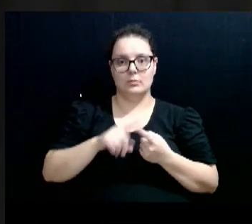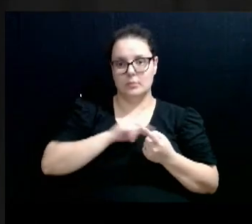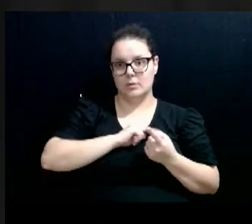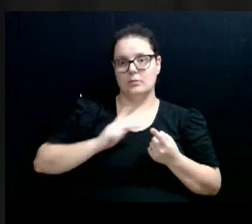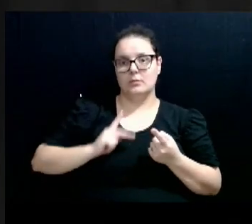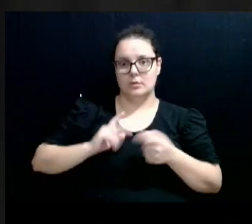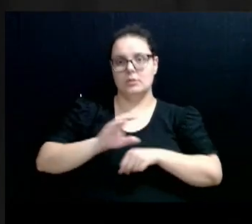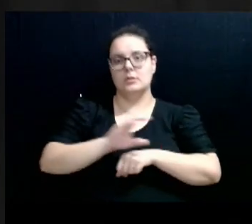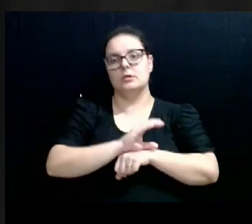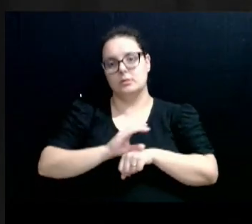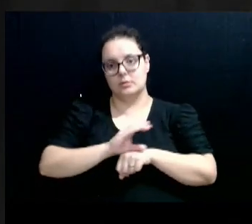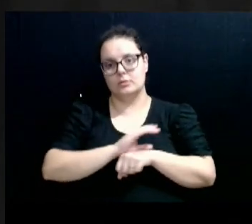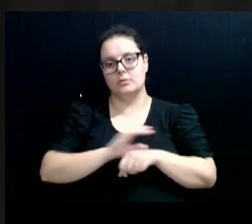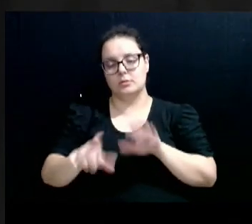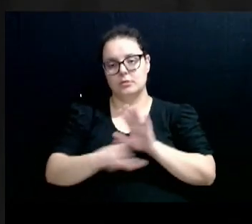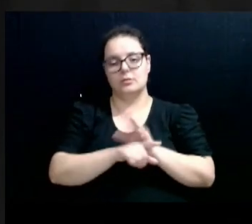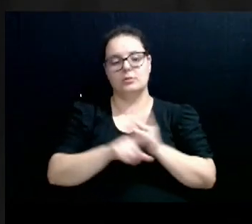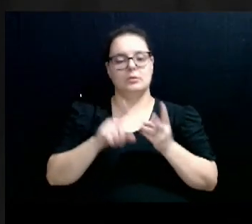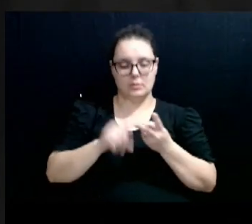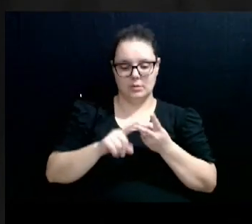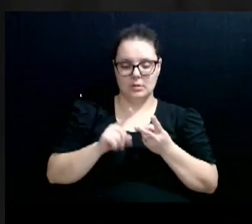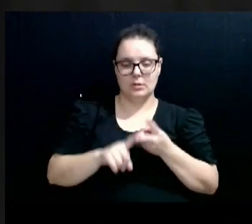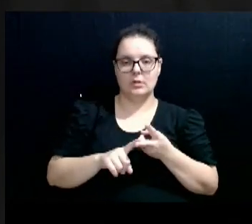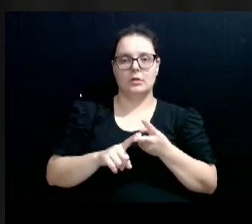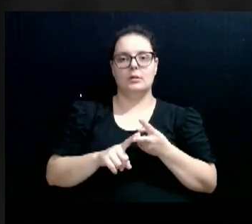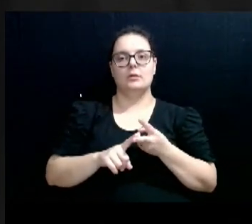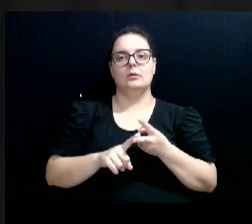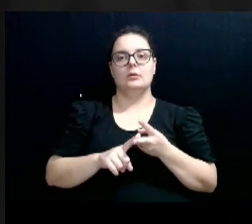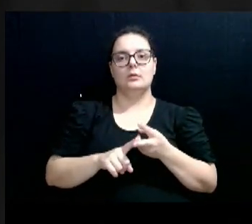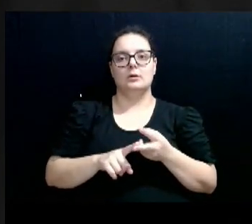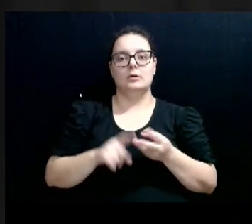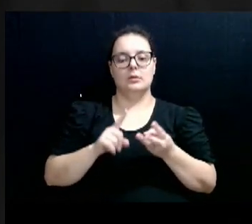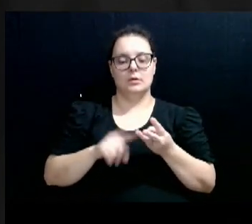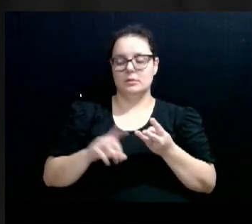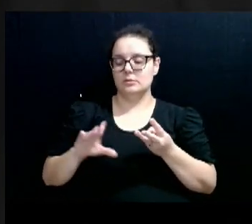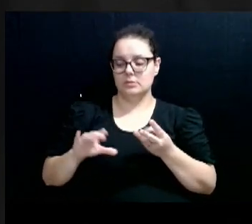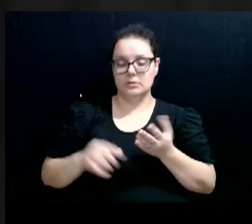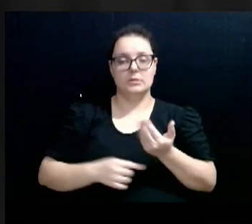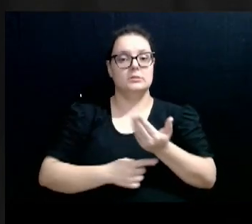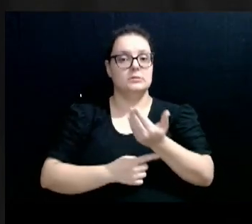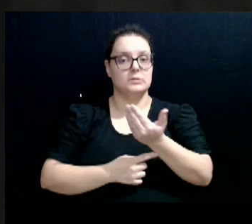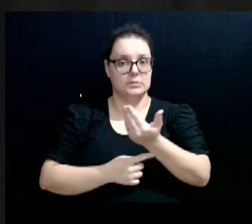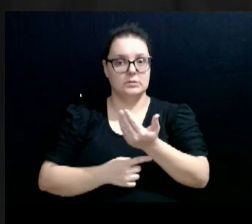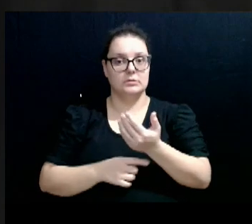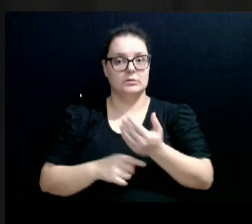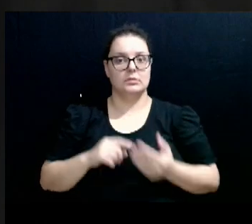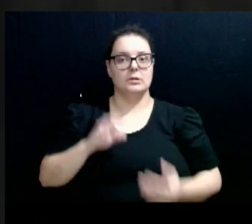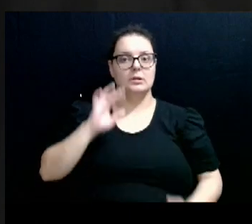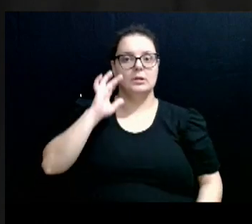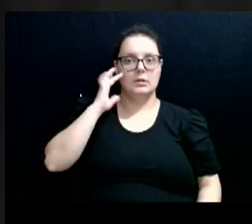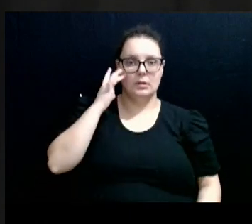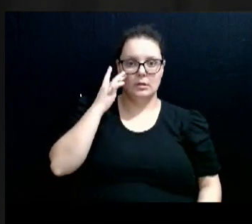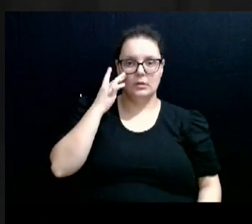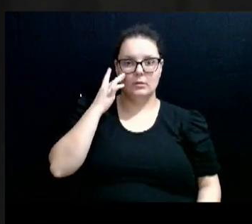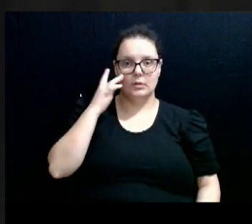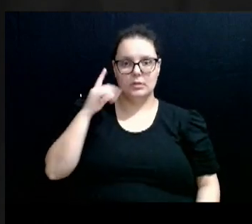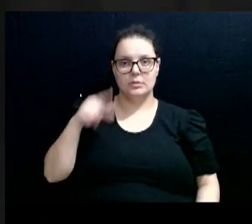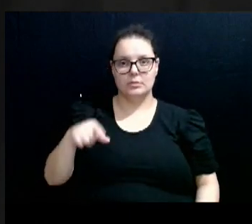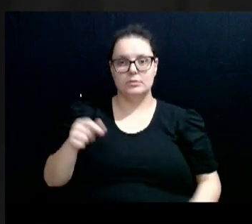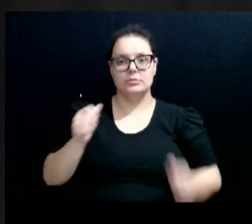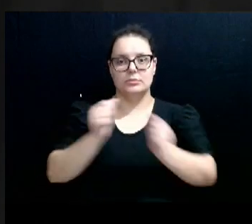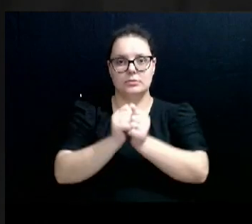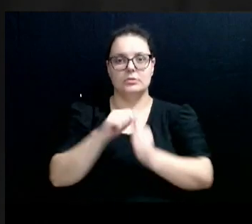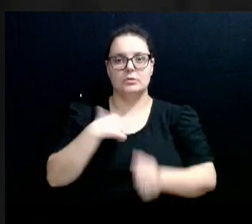Legalidade, mas também de Ciências e Tecnologia. Eu acho que você até estava com a gente quando fomos visitar